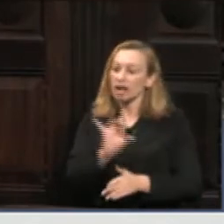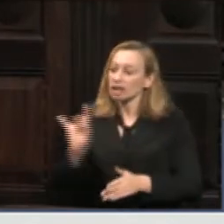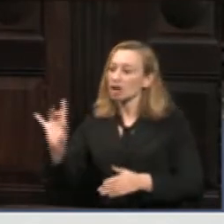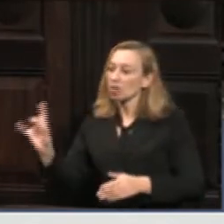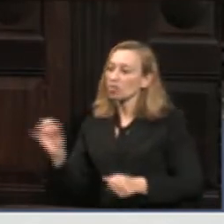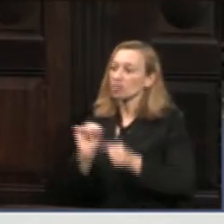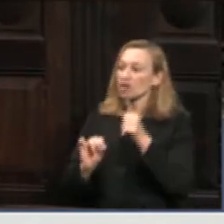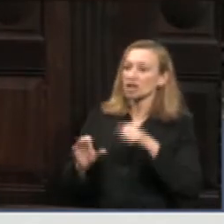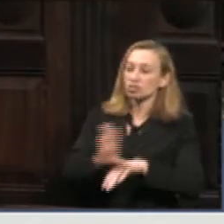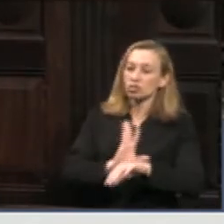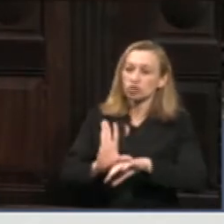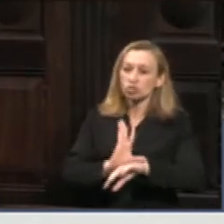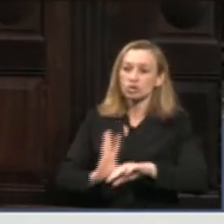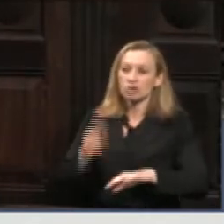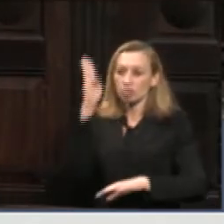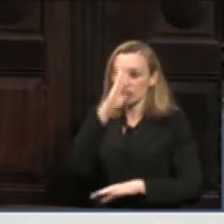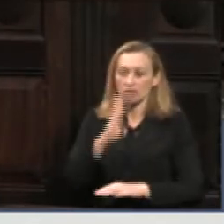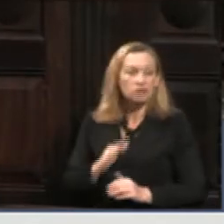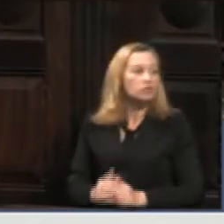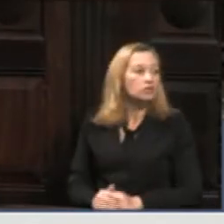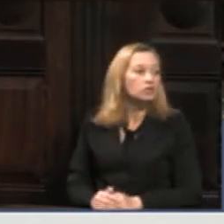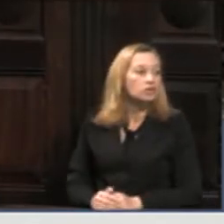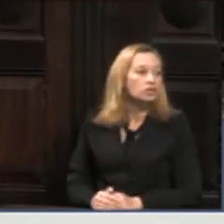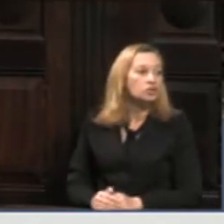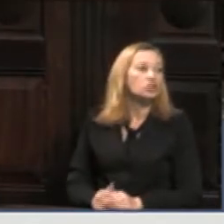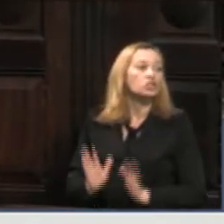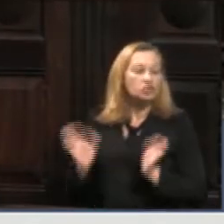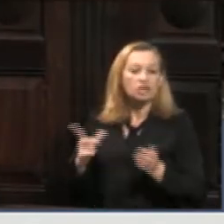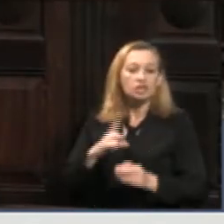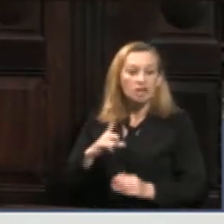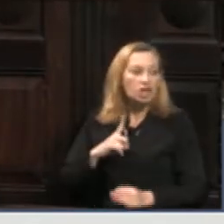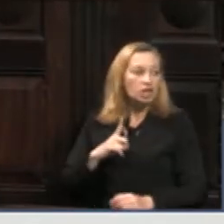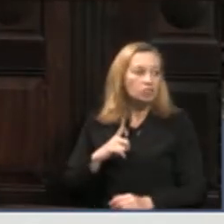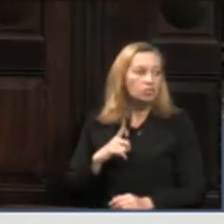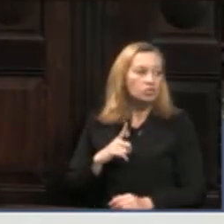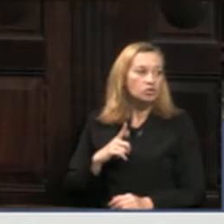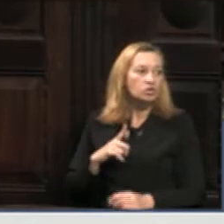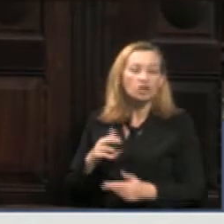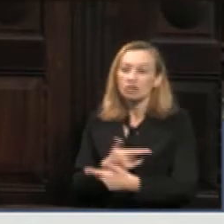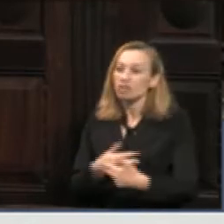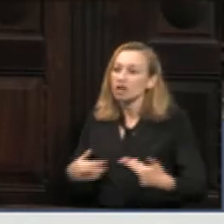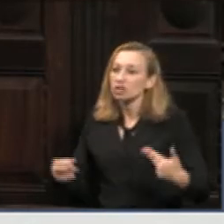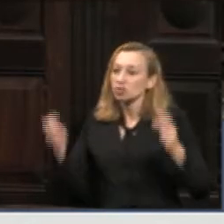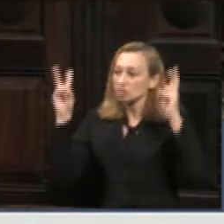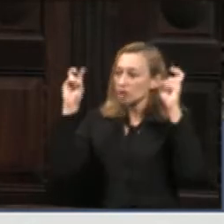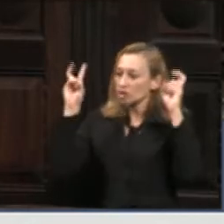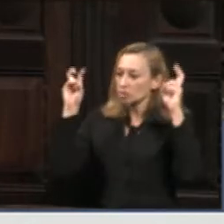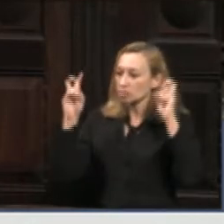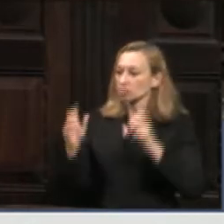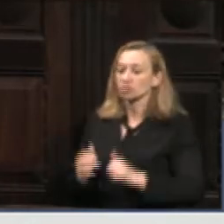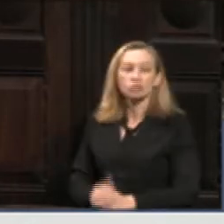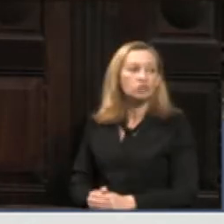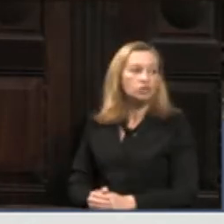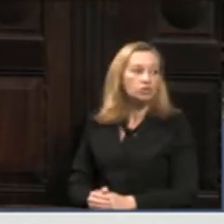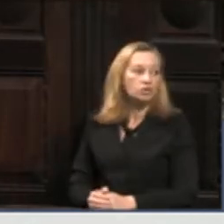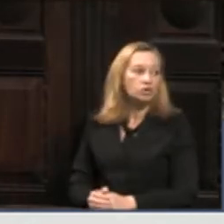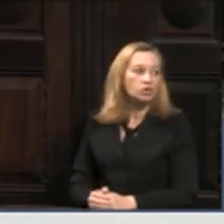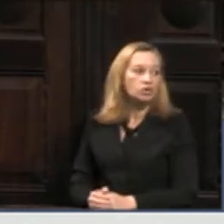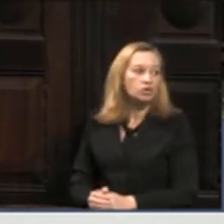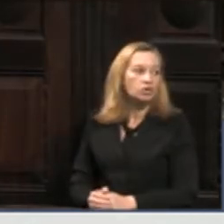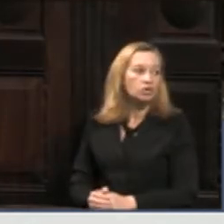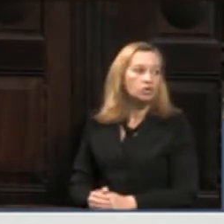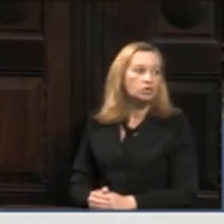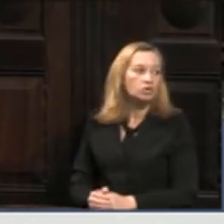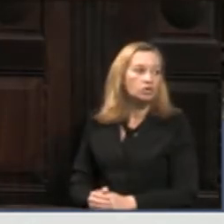aos seus. Já temos um levantamento feito em situações específicas, para que aqueles